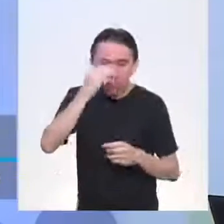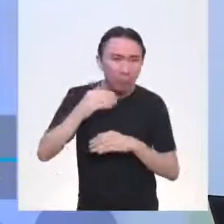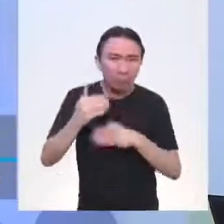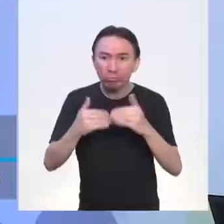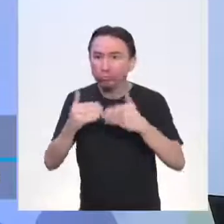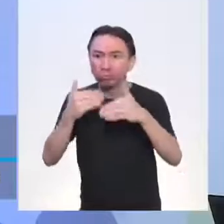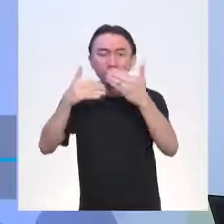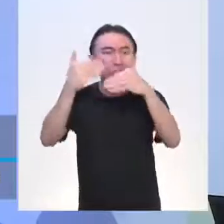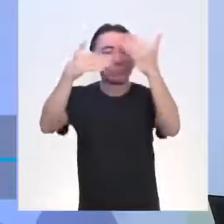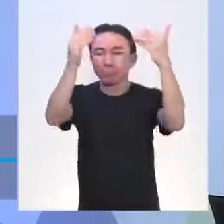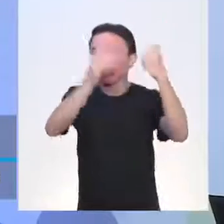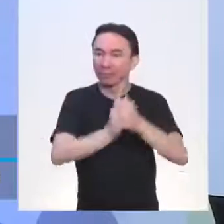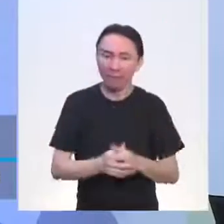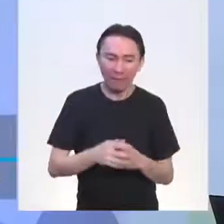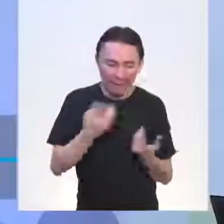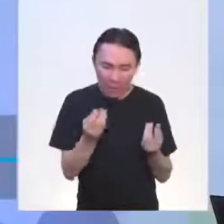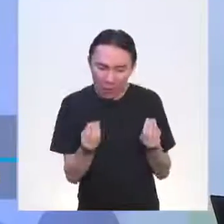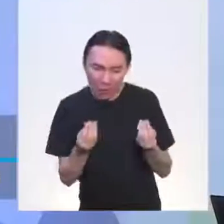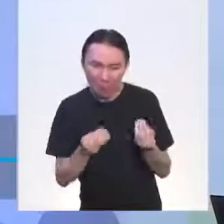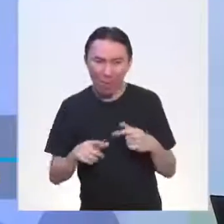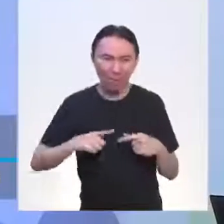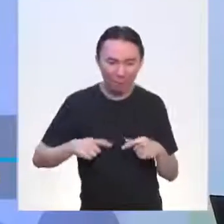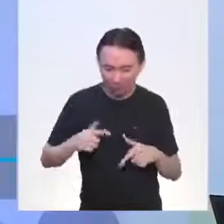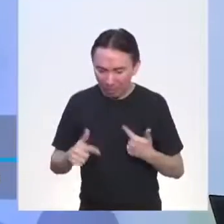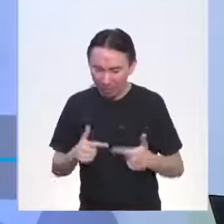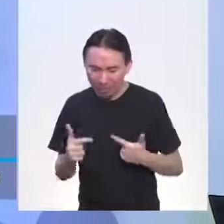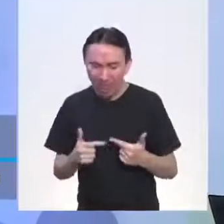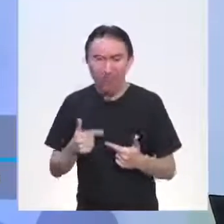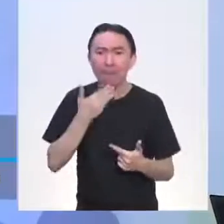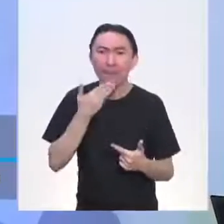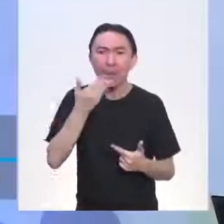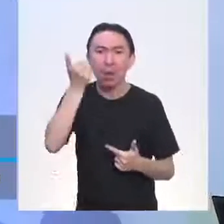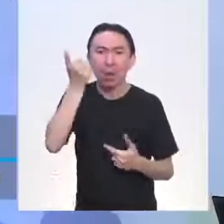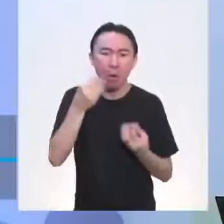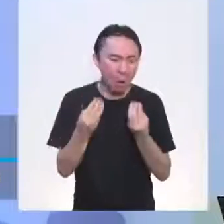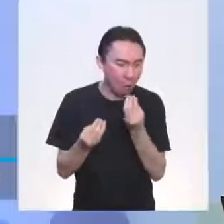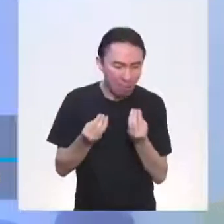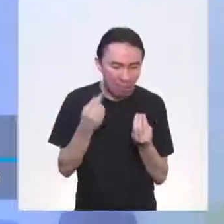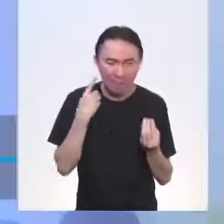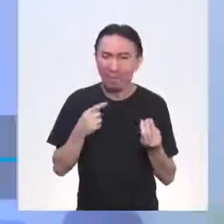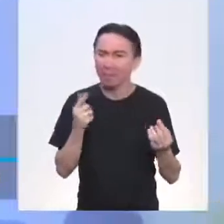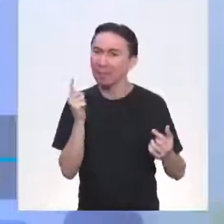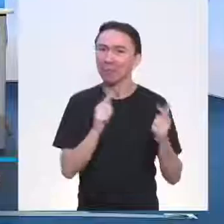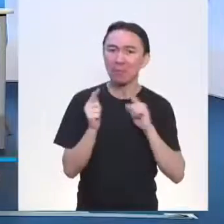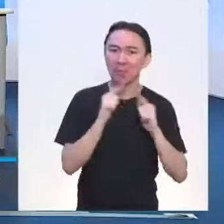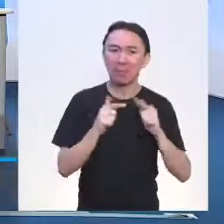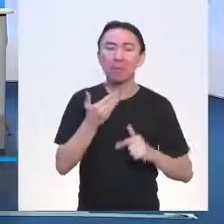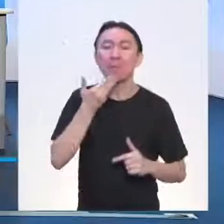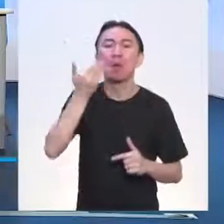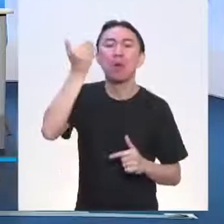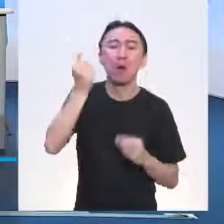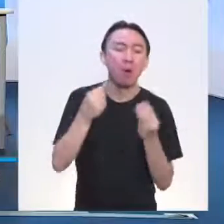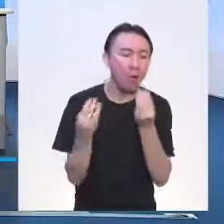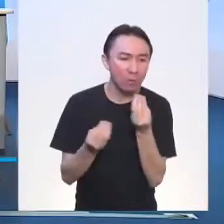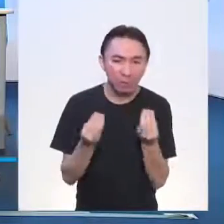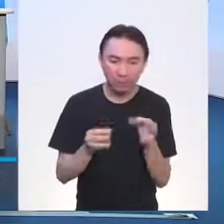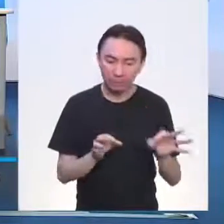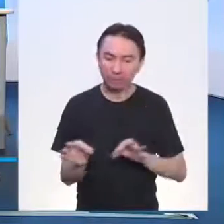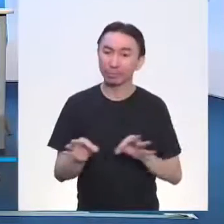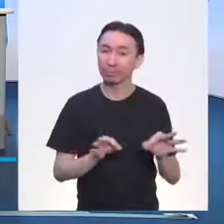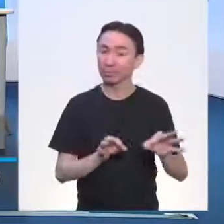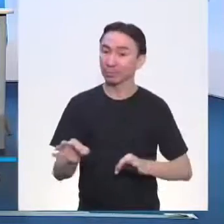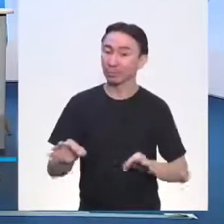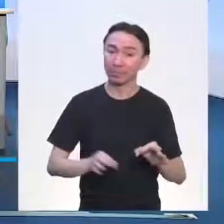vez melhores para a gente poder fazer os nossos trabalhos e ter uma vantagem mecânica. Chegamos aí hoje até a